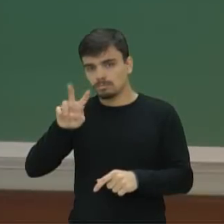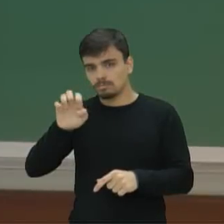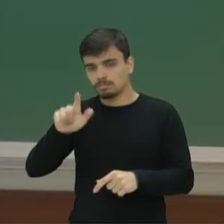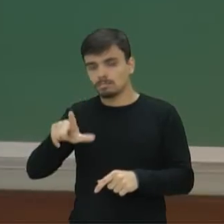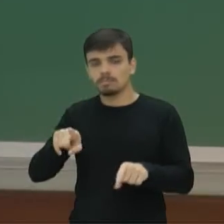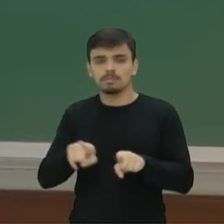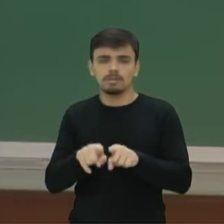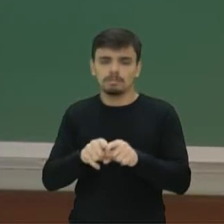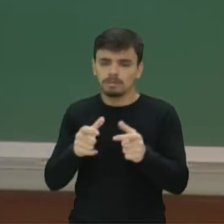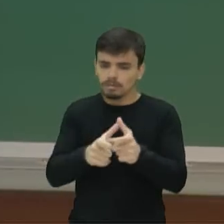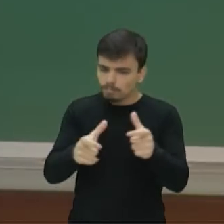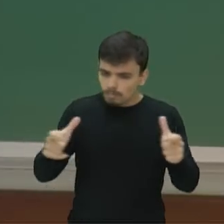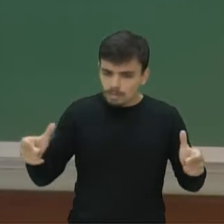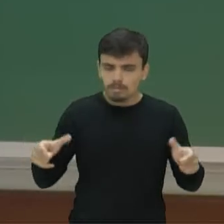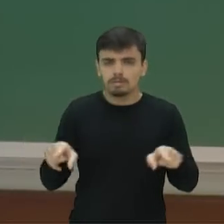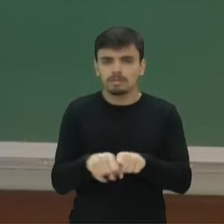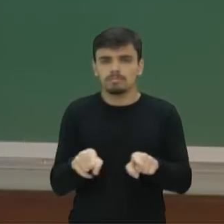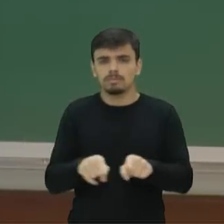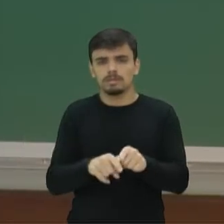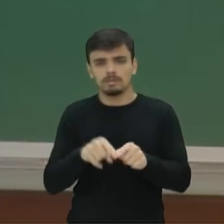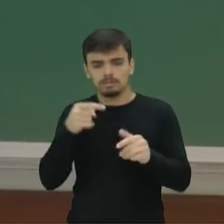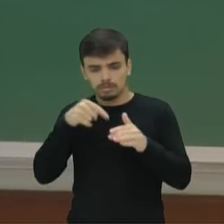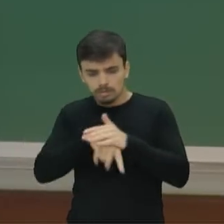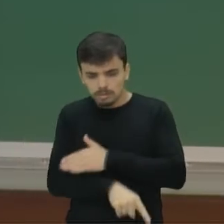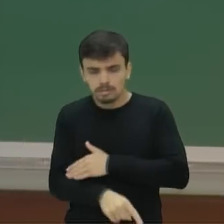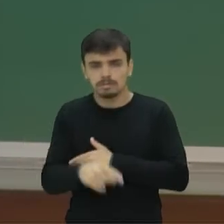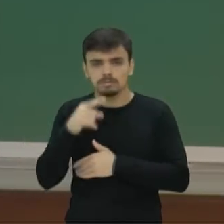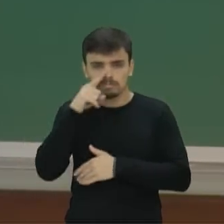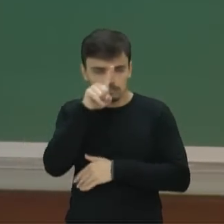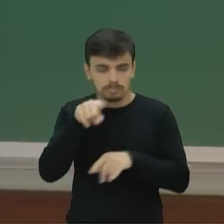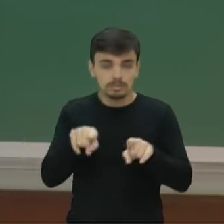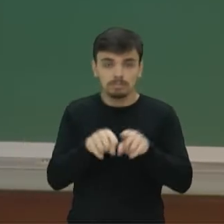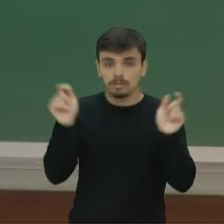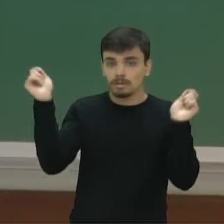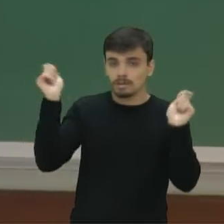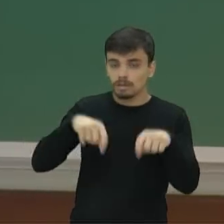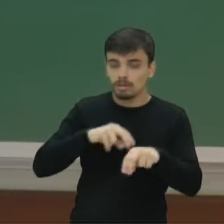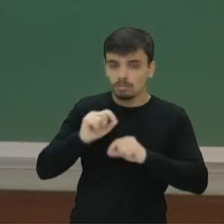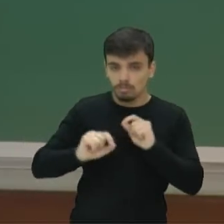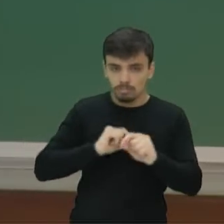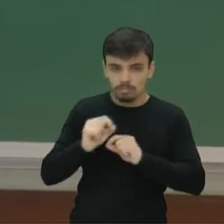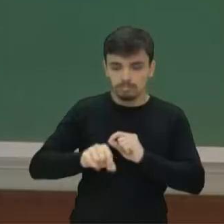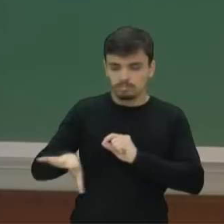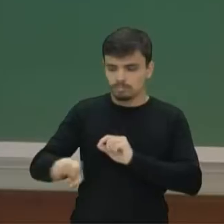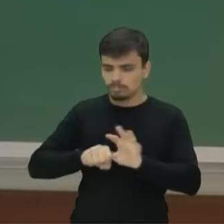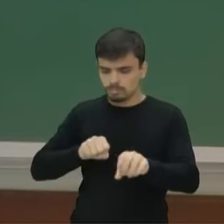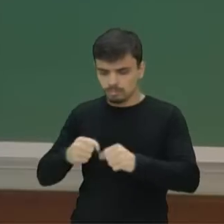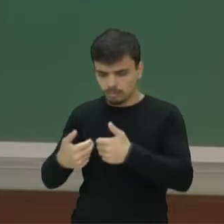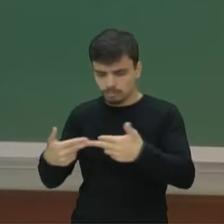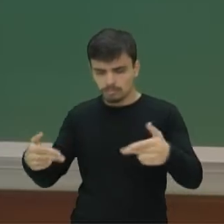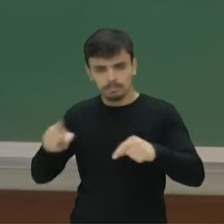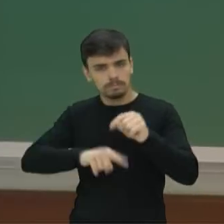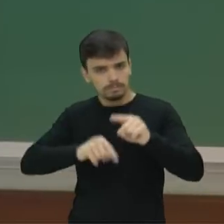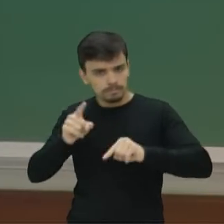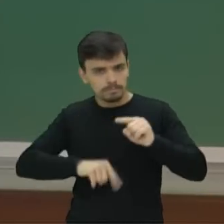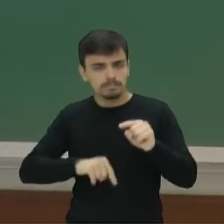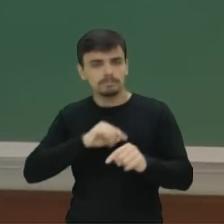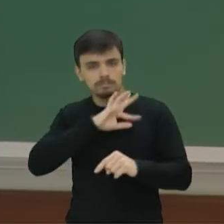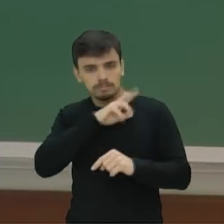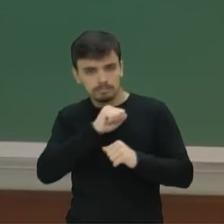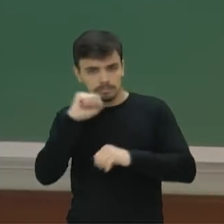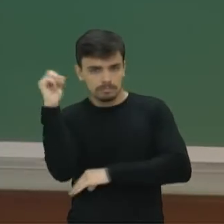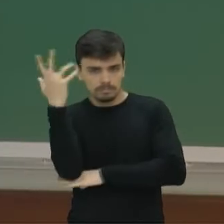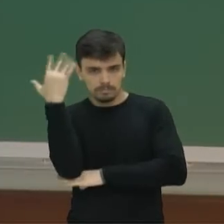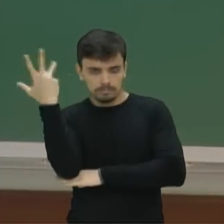pouco maior, um pouco mais intensa. Pode-se fazer a coleta de determinados produtos, de determinadas espécies